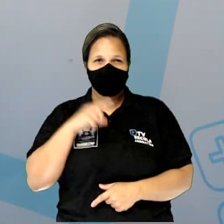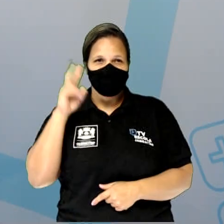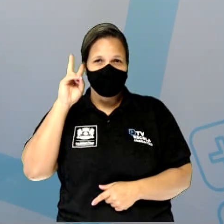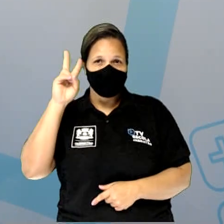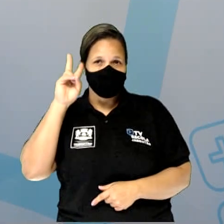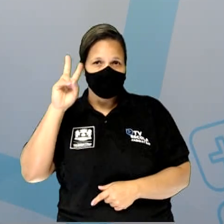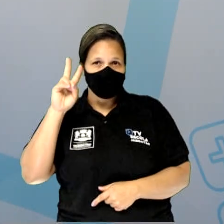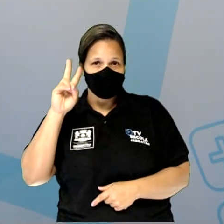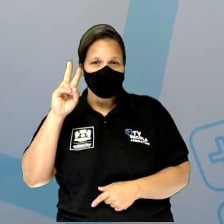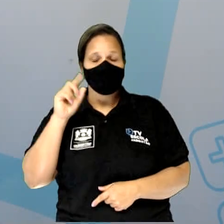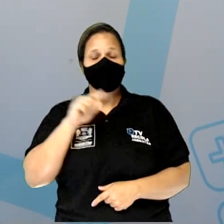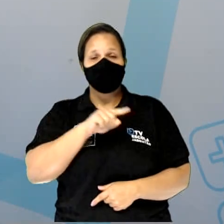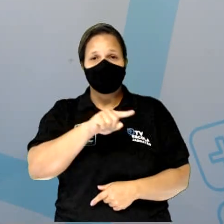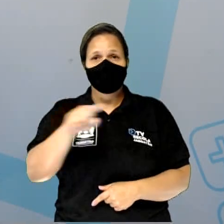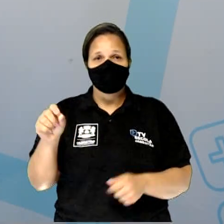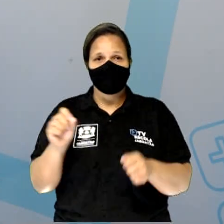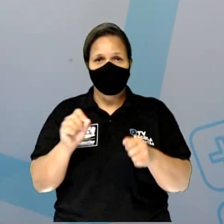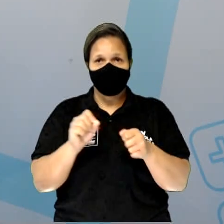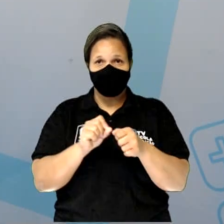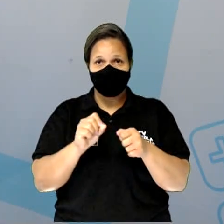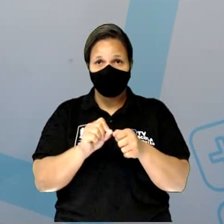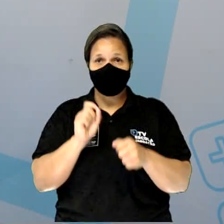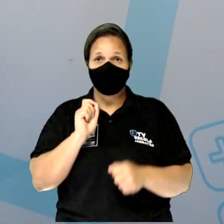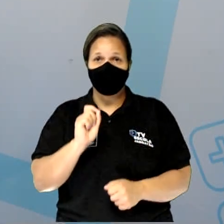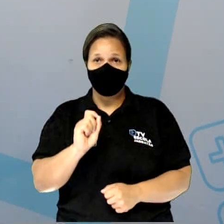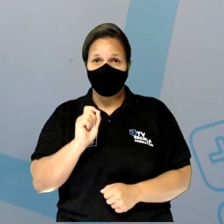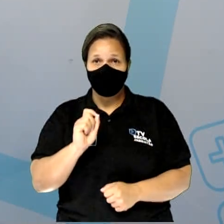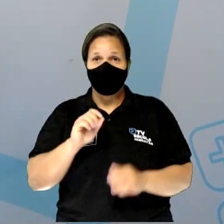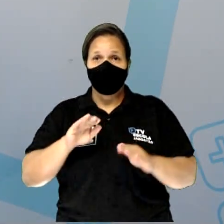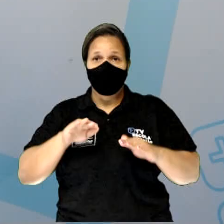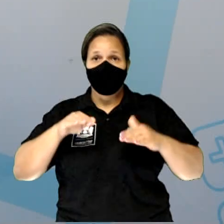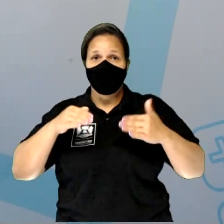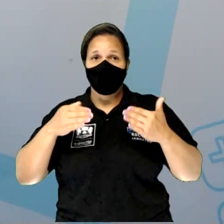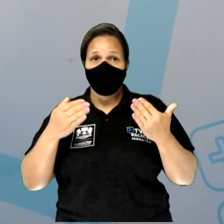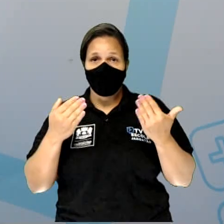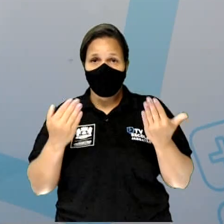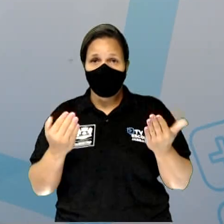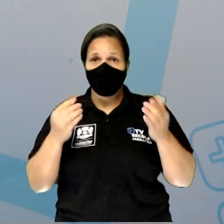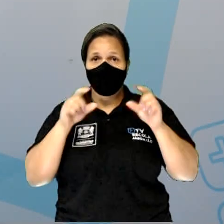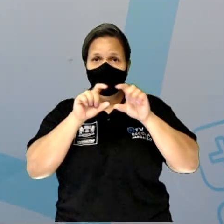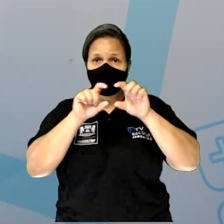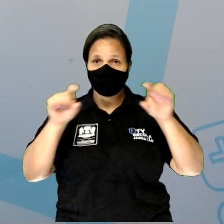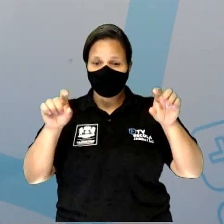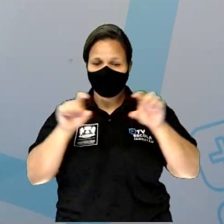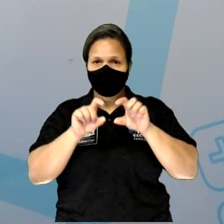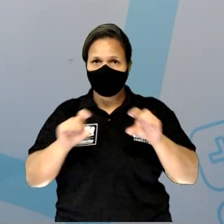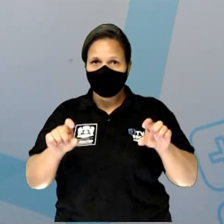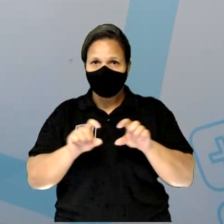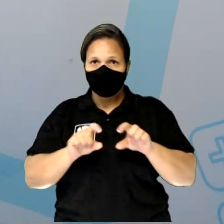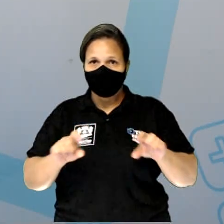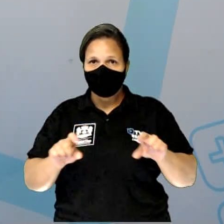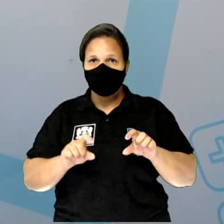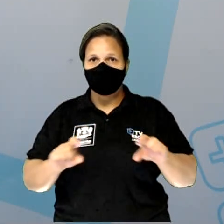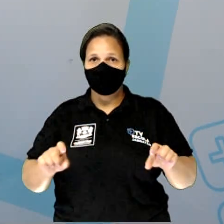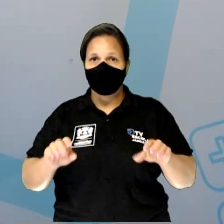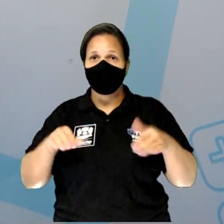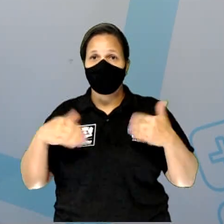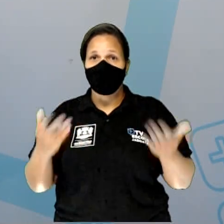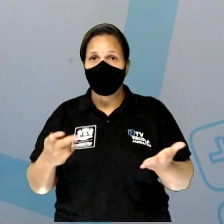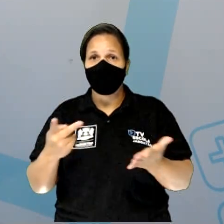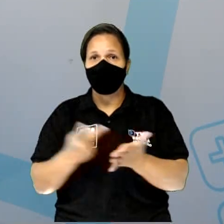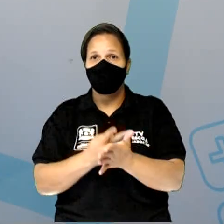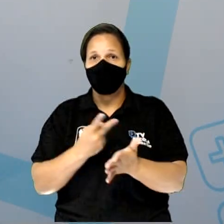eu pedi para que vocês dissessem qual dessas três sentenças está